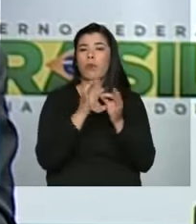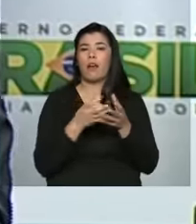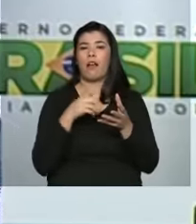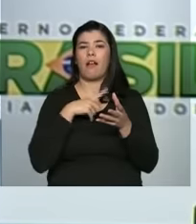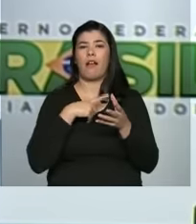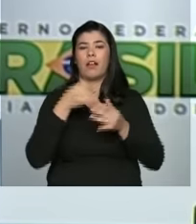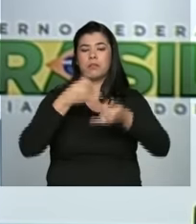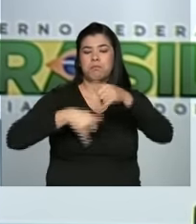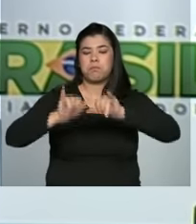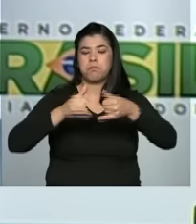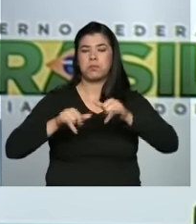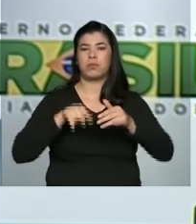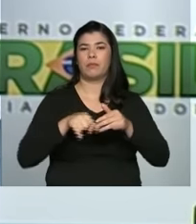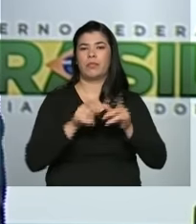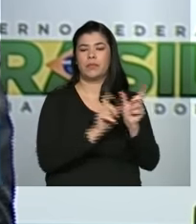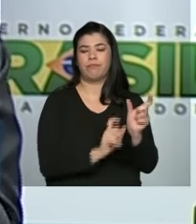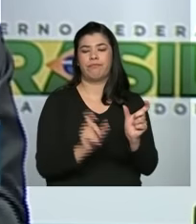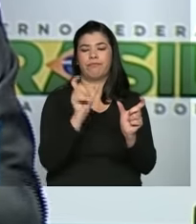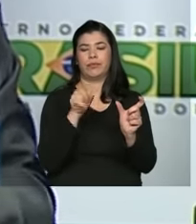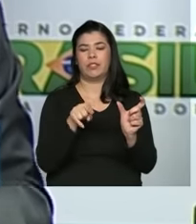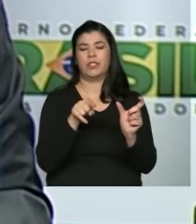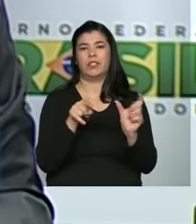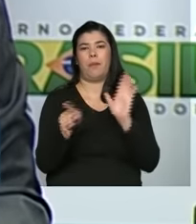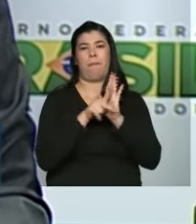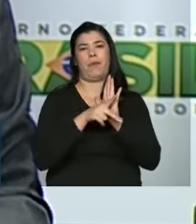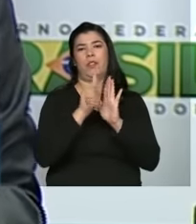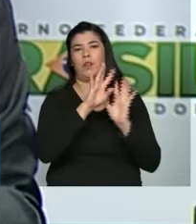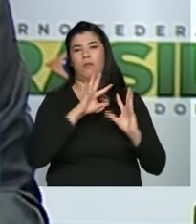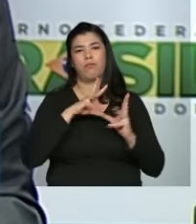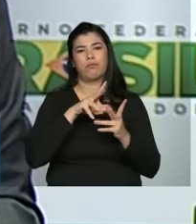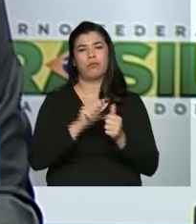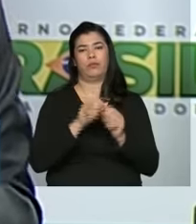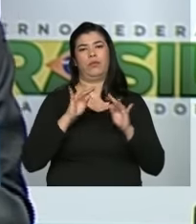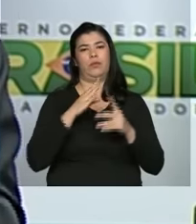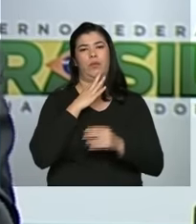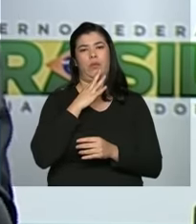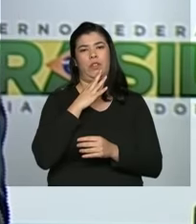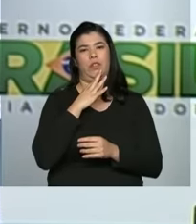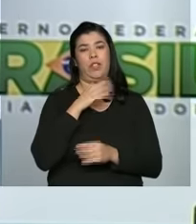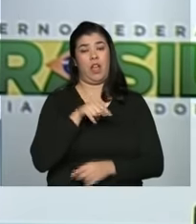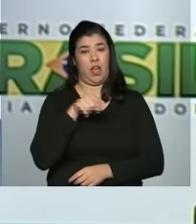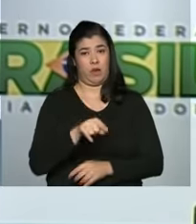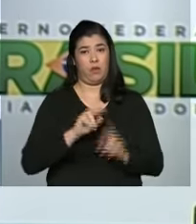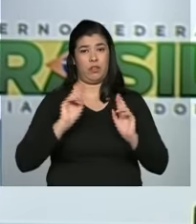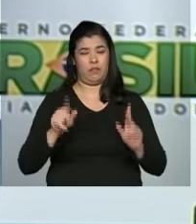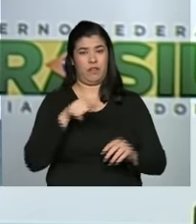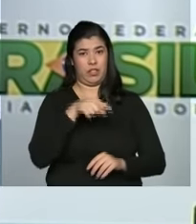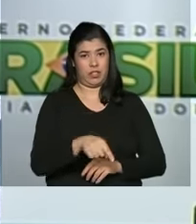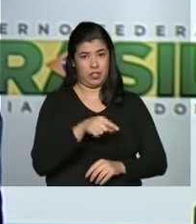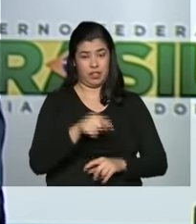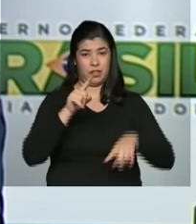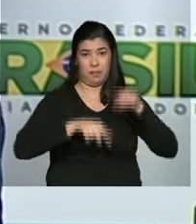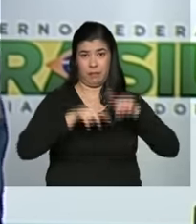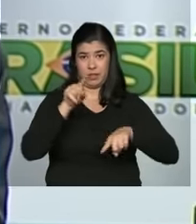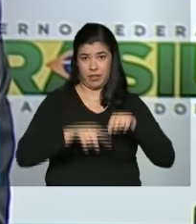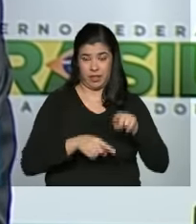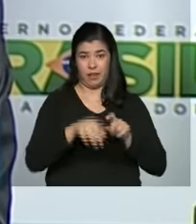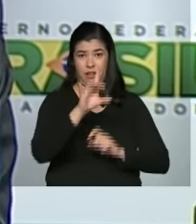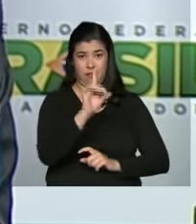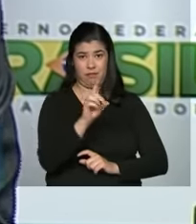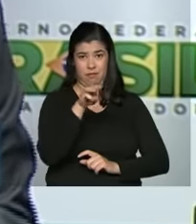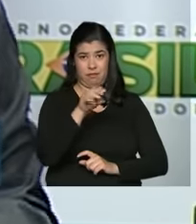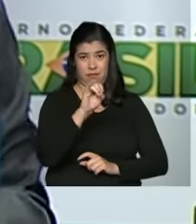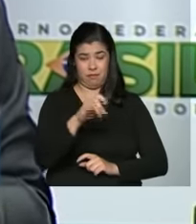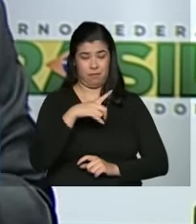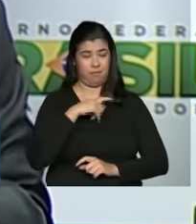nomenclatura no caso dos dispositivos médicos internacionais implantáveis isso tá apenas começando então não há uma